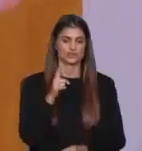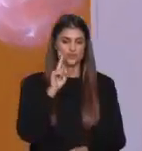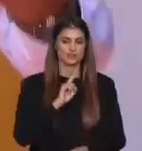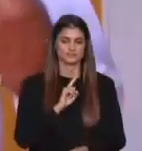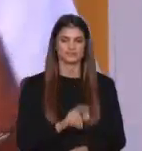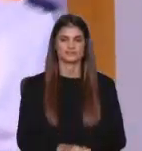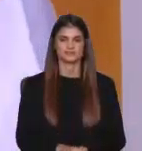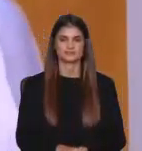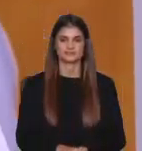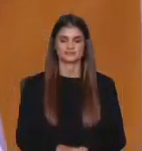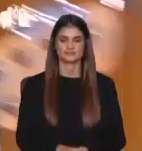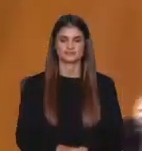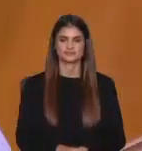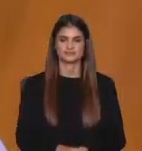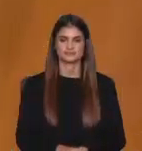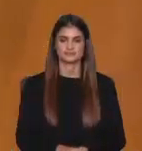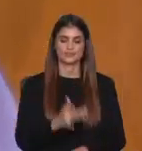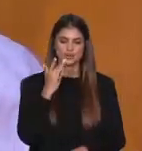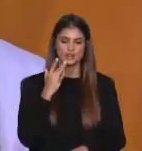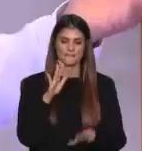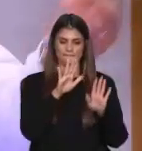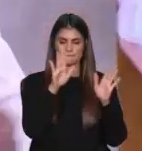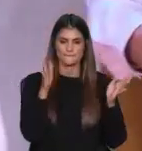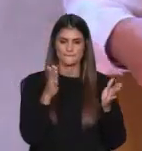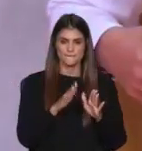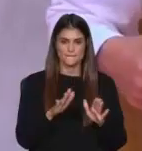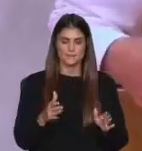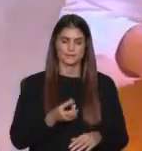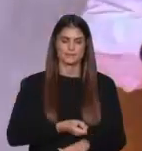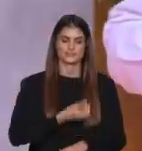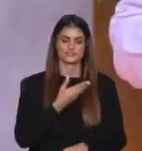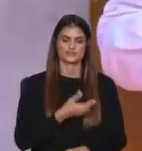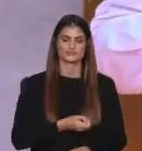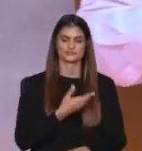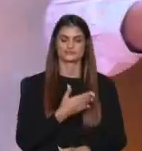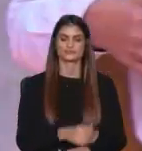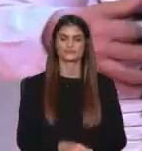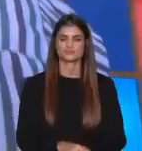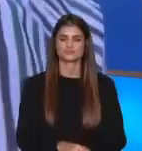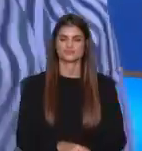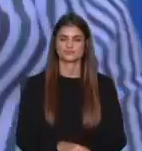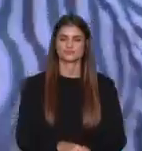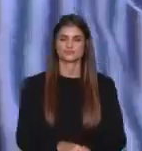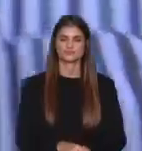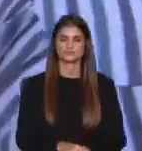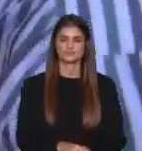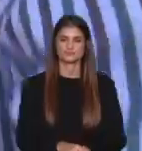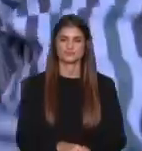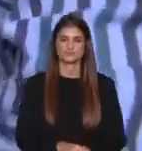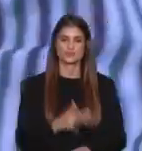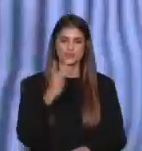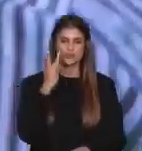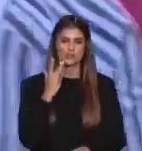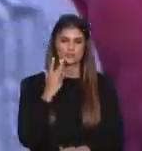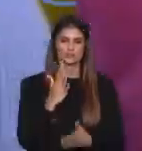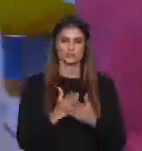mulher. Morena, formosa, ternura e paixão. Morena, só queria ser dona